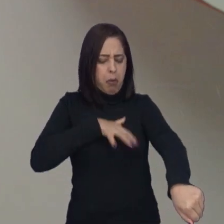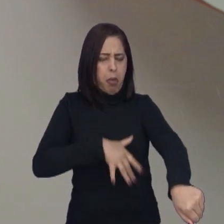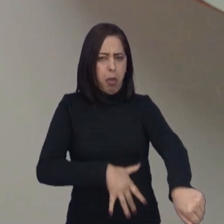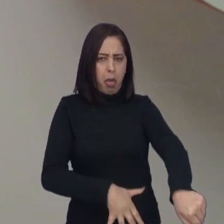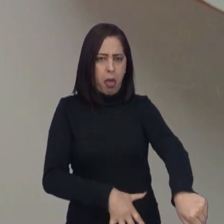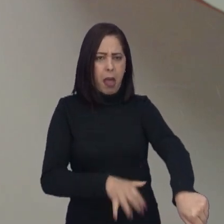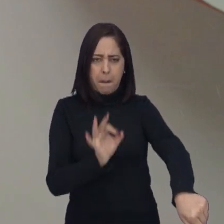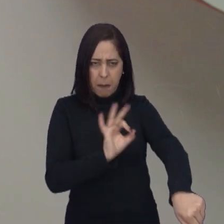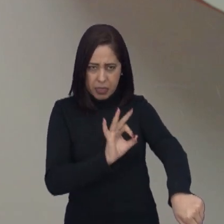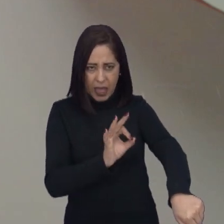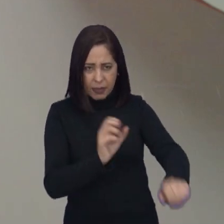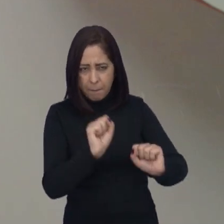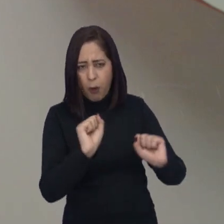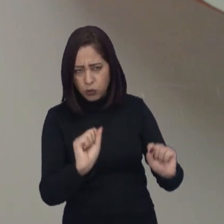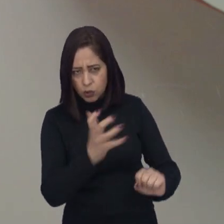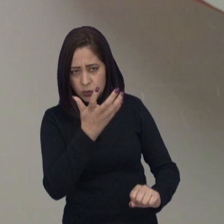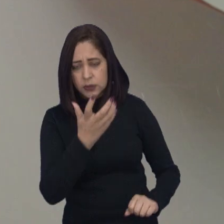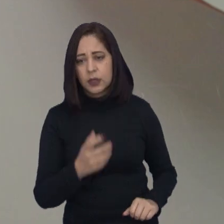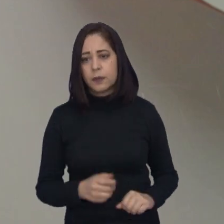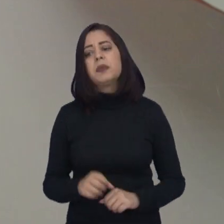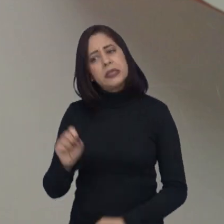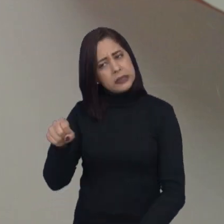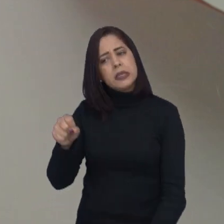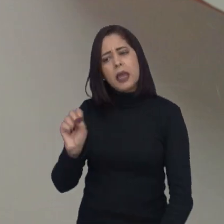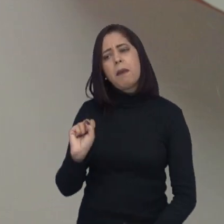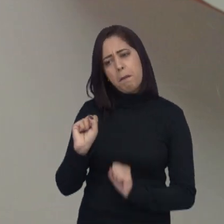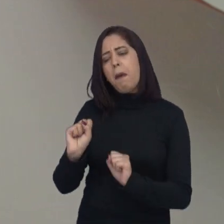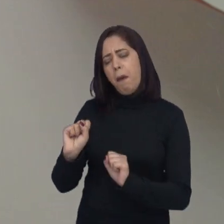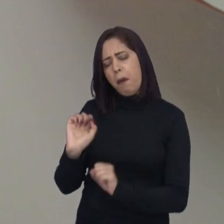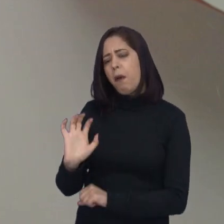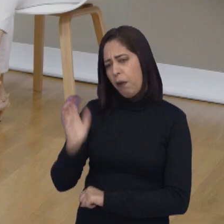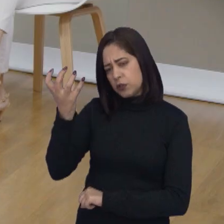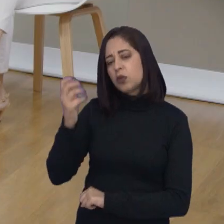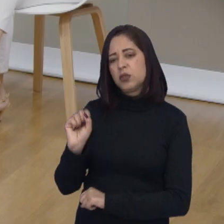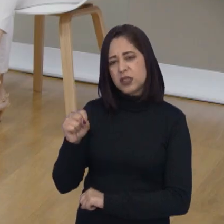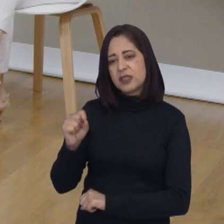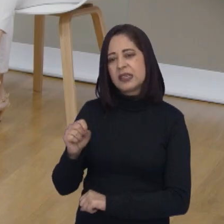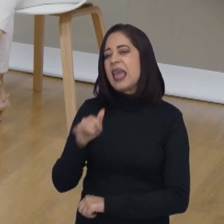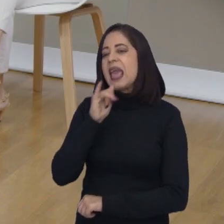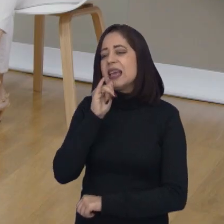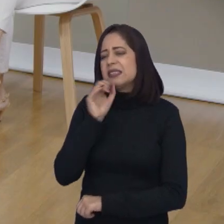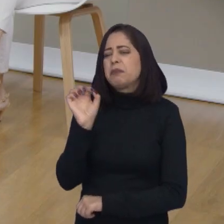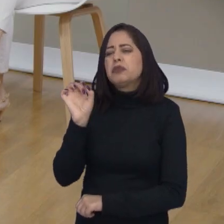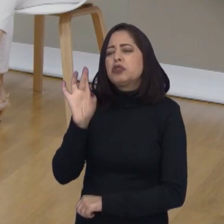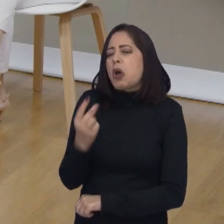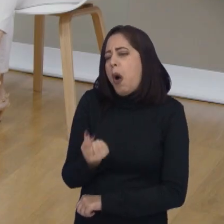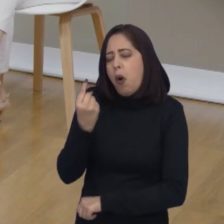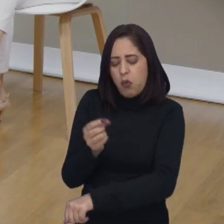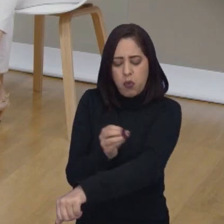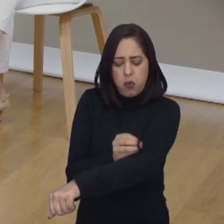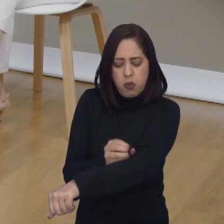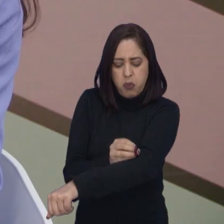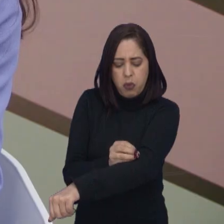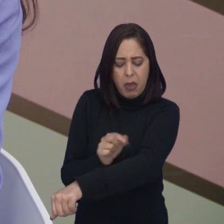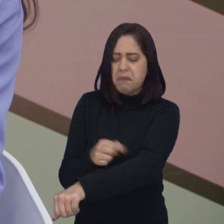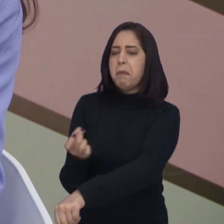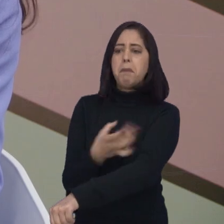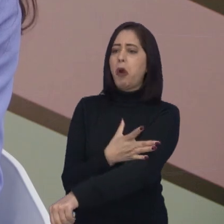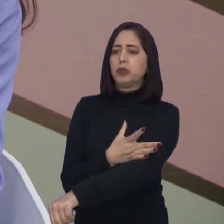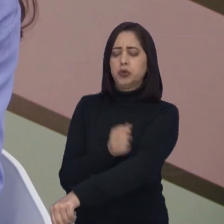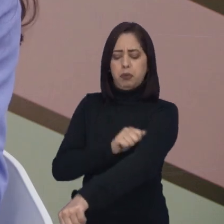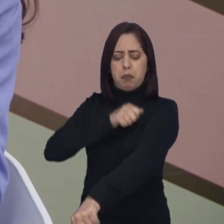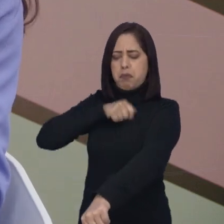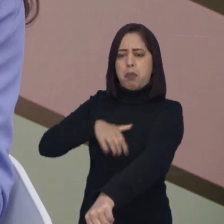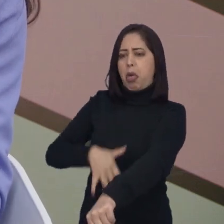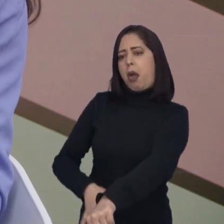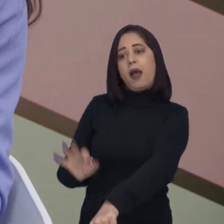corpo e não desenvolver mais? Sim, pode começar só com uma manchinha, ficar estacionada ali no